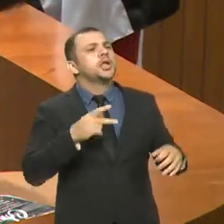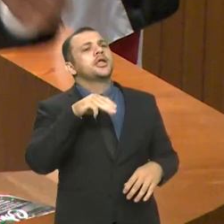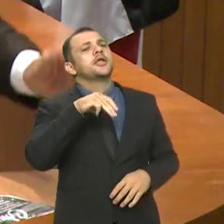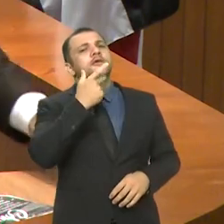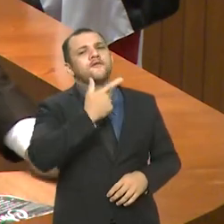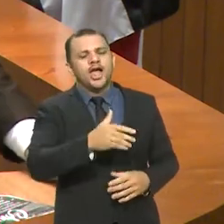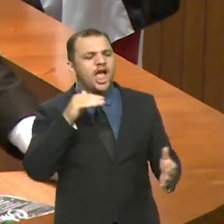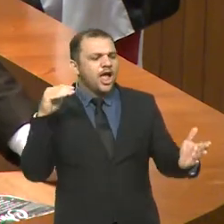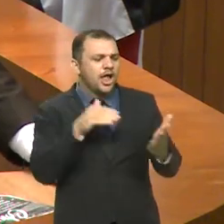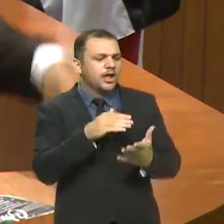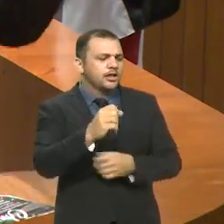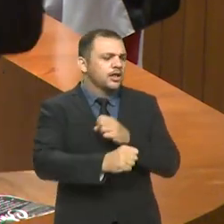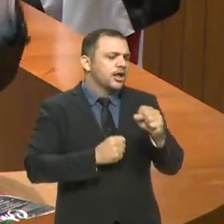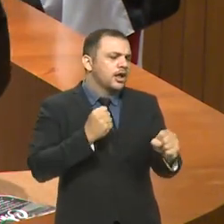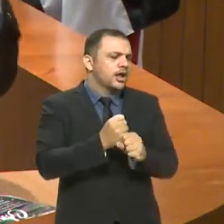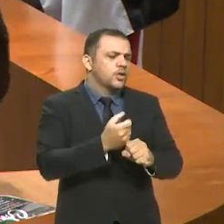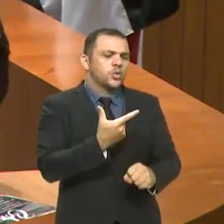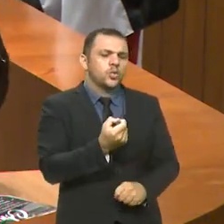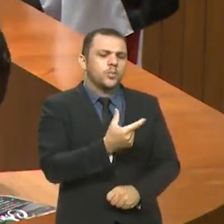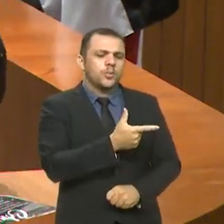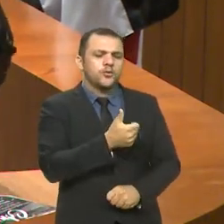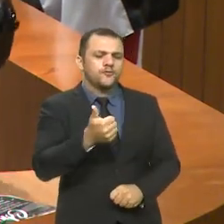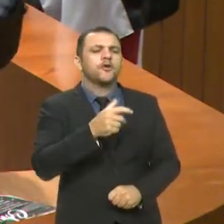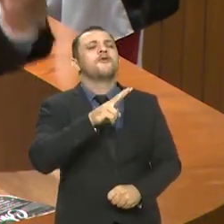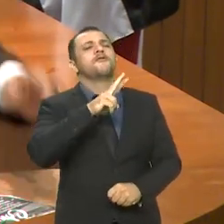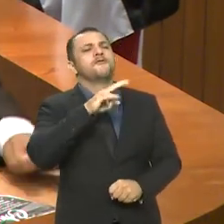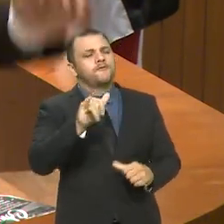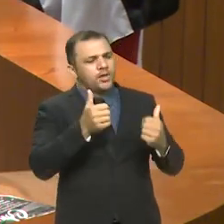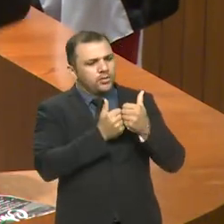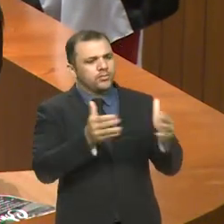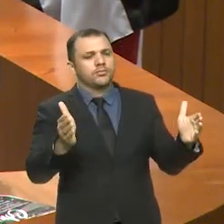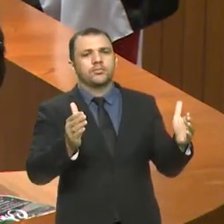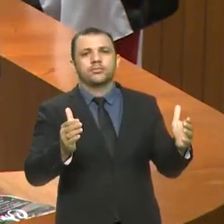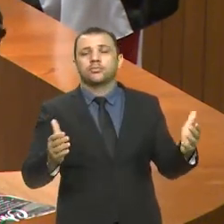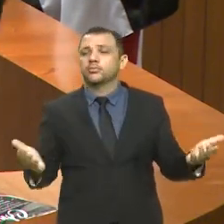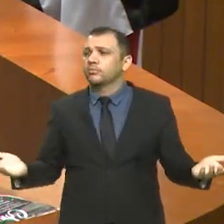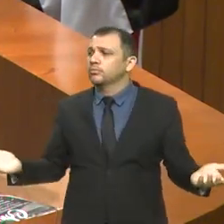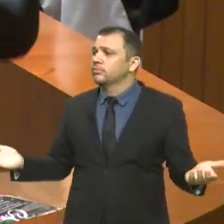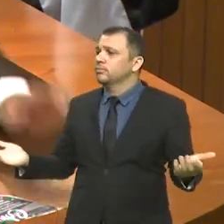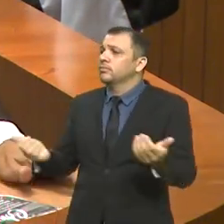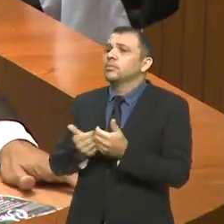até 2021. Sai de onde, Daniel?